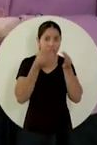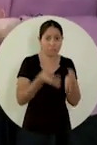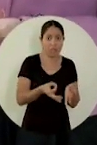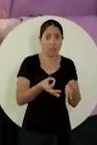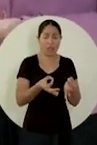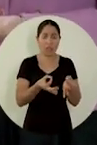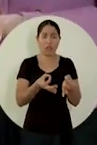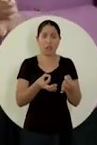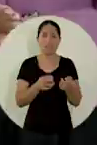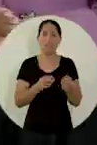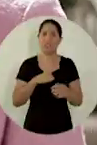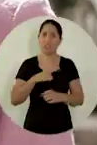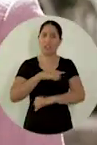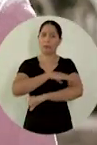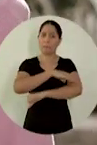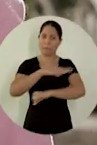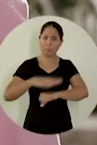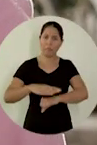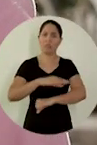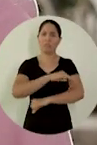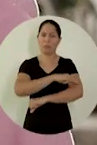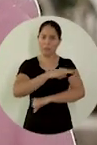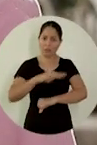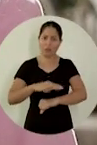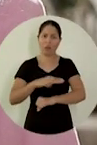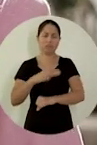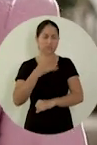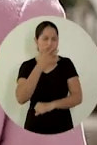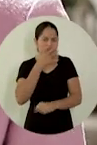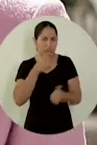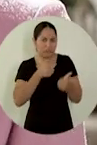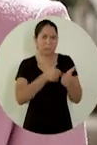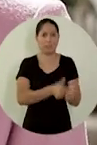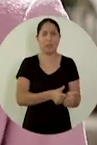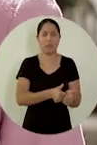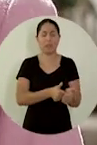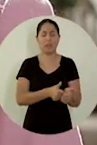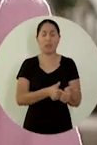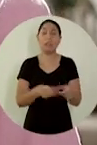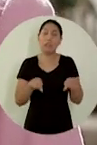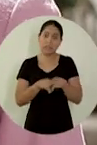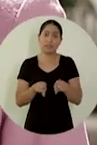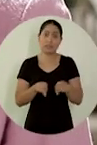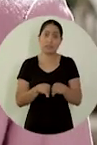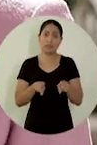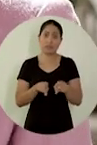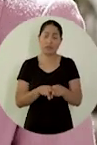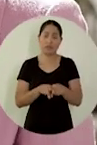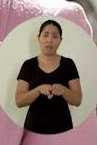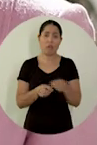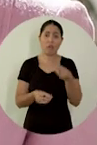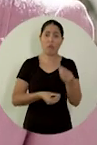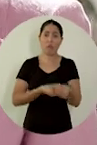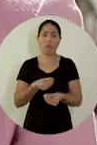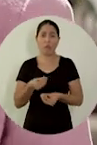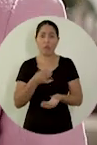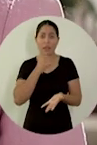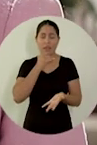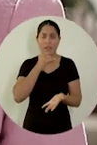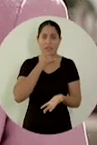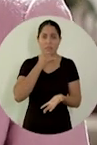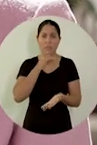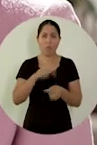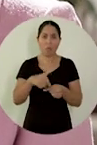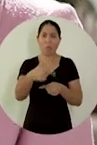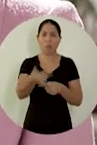os reflexos destes dois últimos grandes desastres ambientais, o de Mariana e o de Brumadinho, e também a